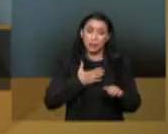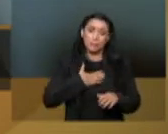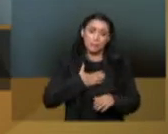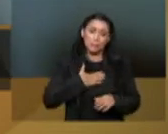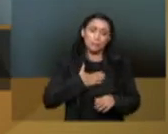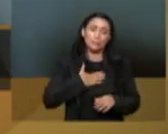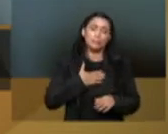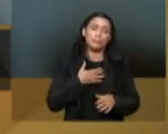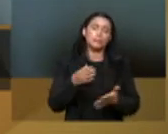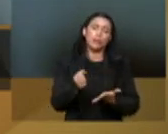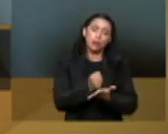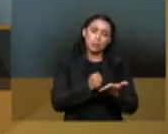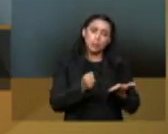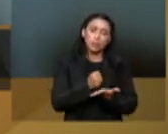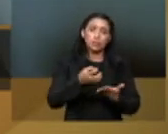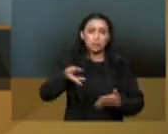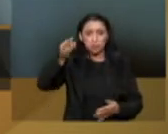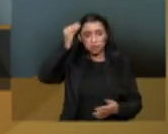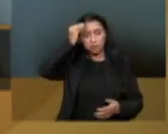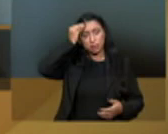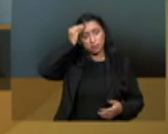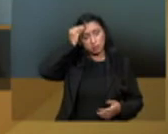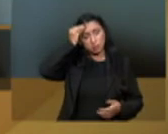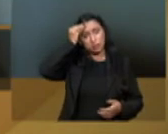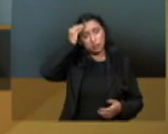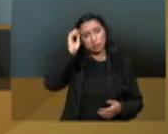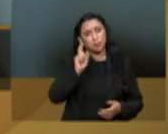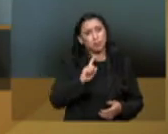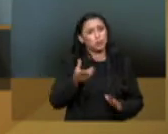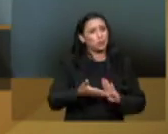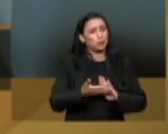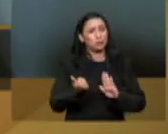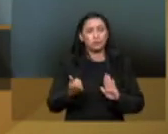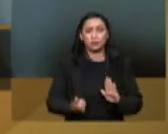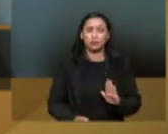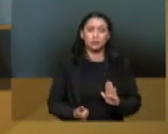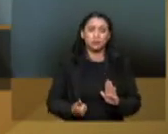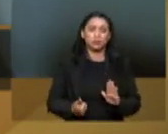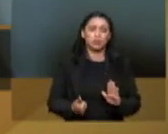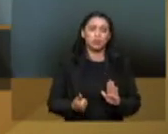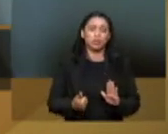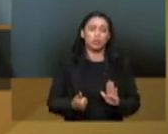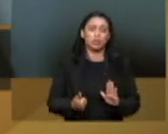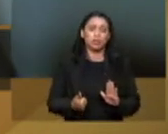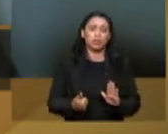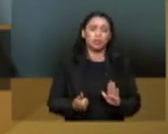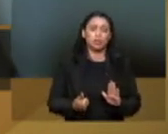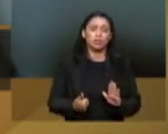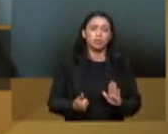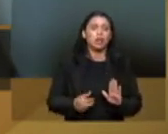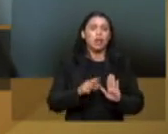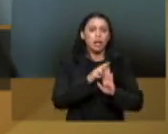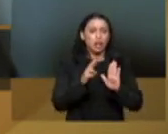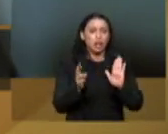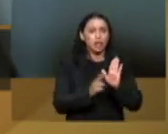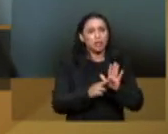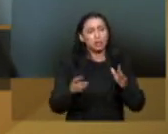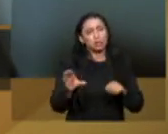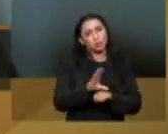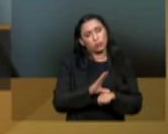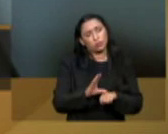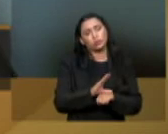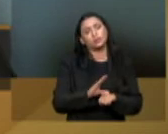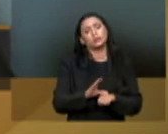minha fundamentação e argumentação, não afasta a incidência da referida regra